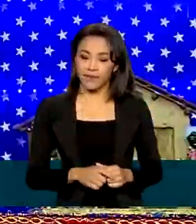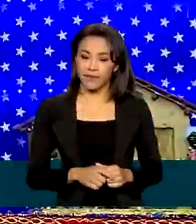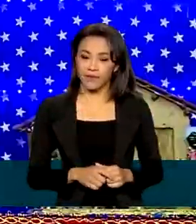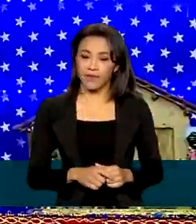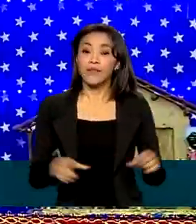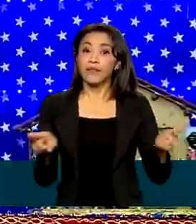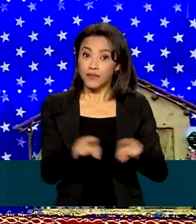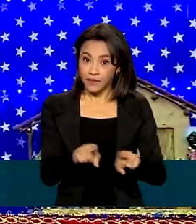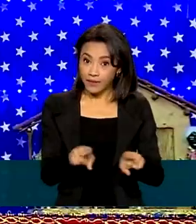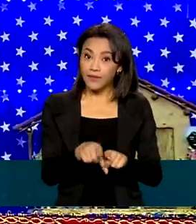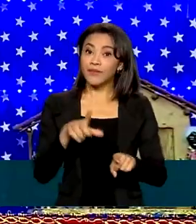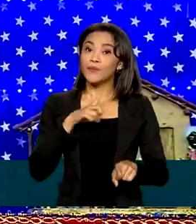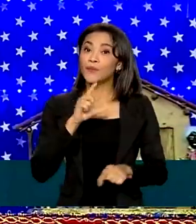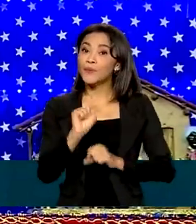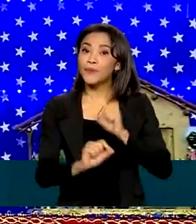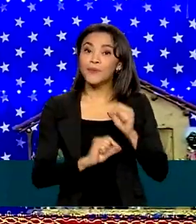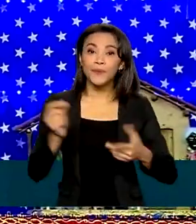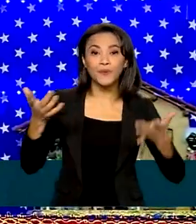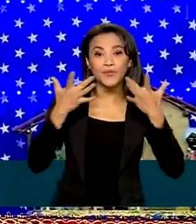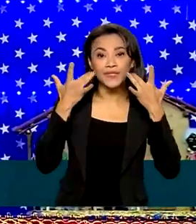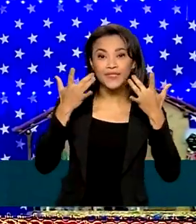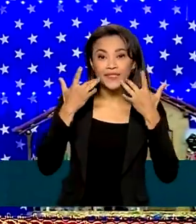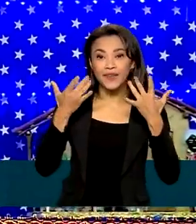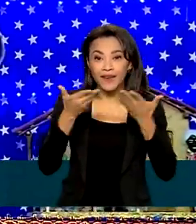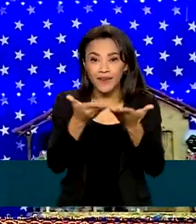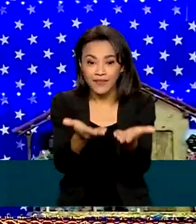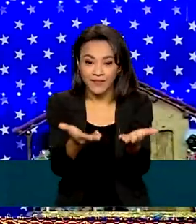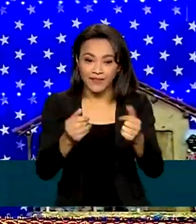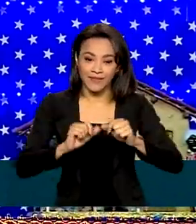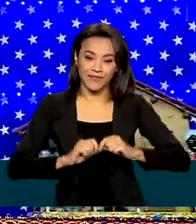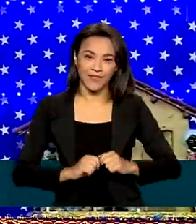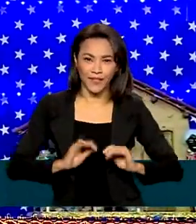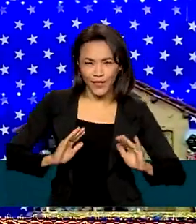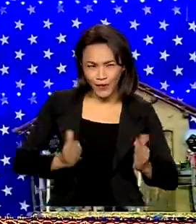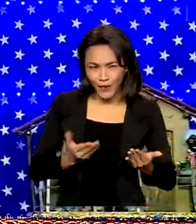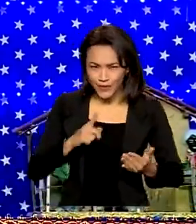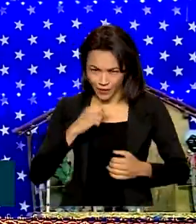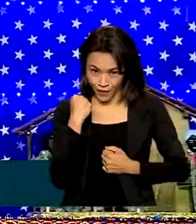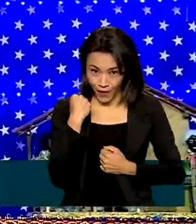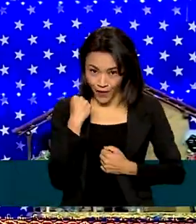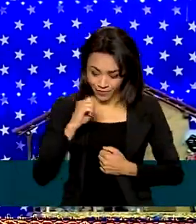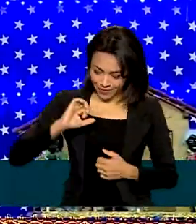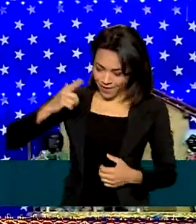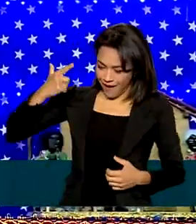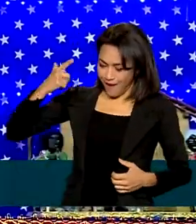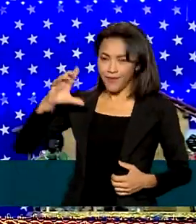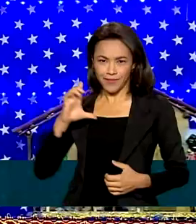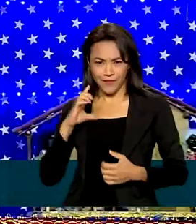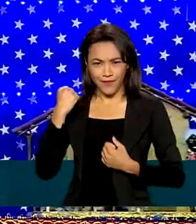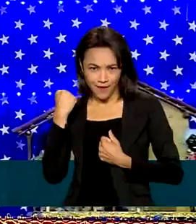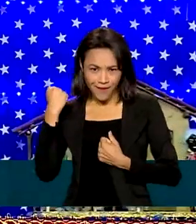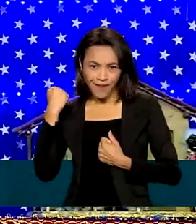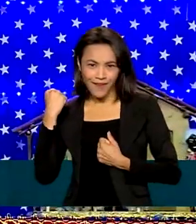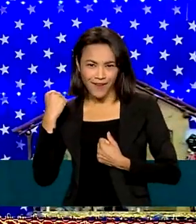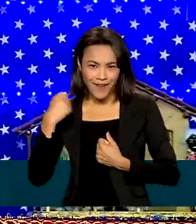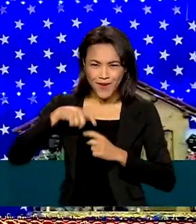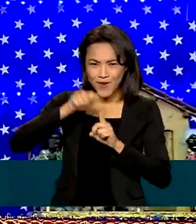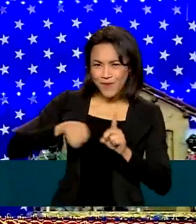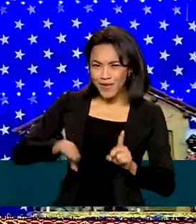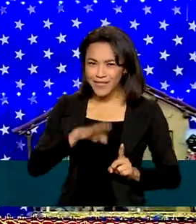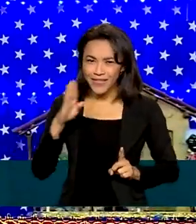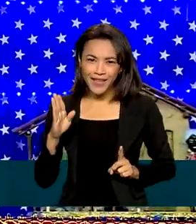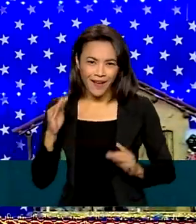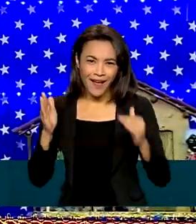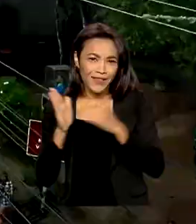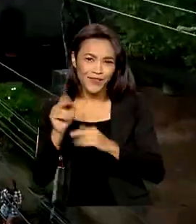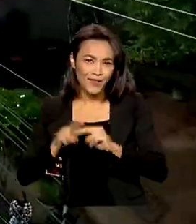E tem também o famoso Teatro de Mamulengos. E hoje tem forró? Claro, tem forró. O mês inteiro,